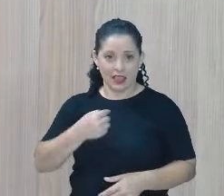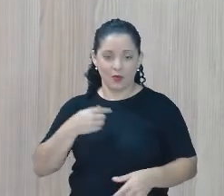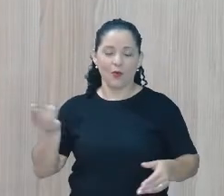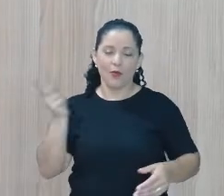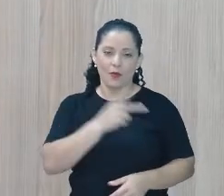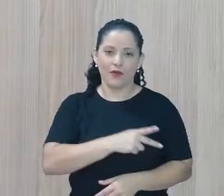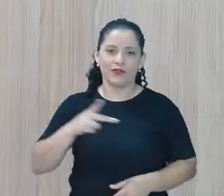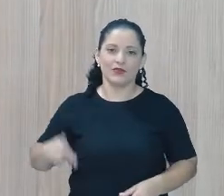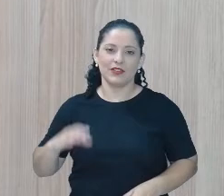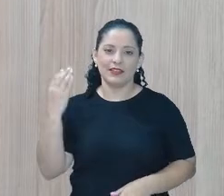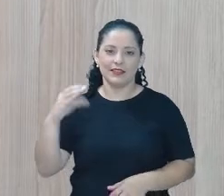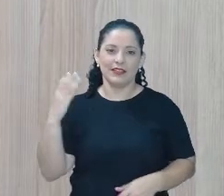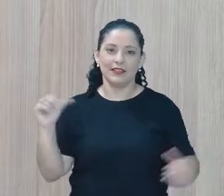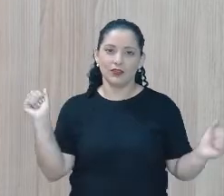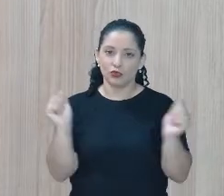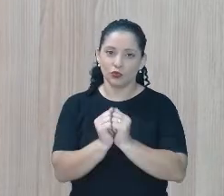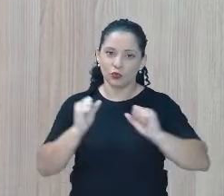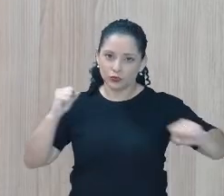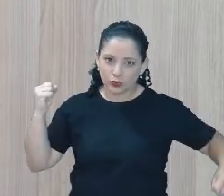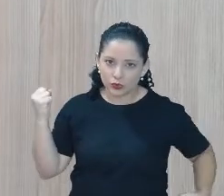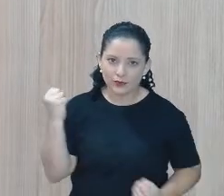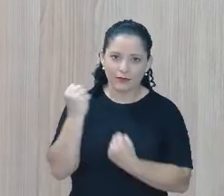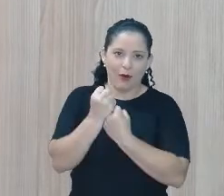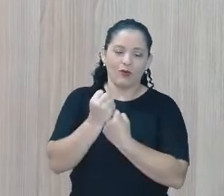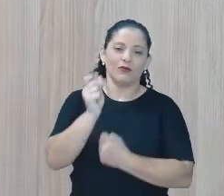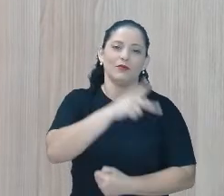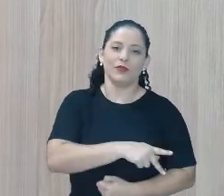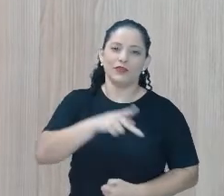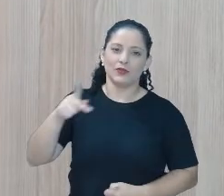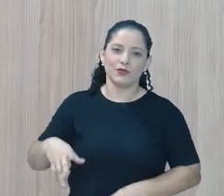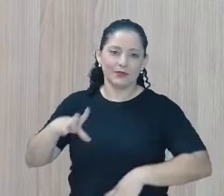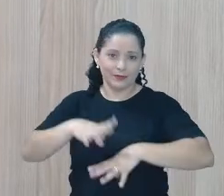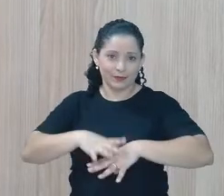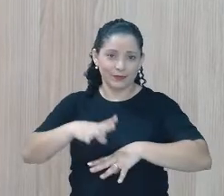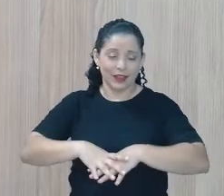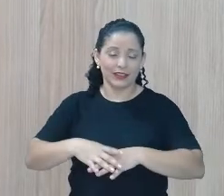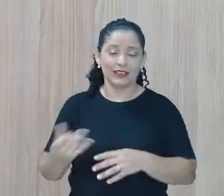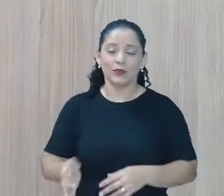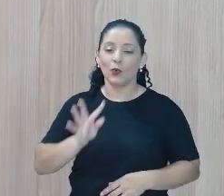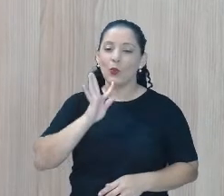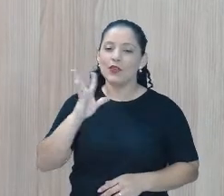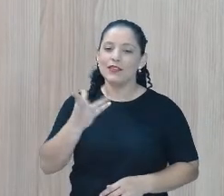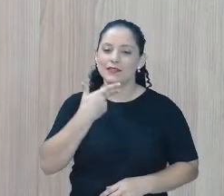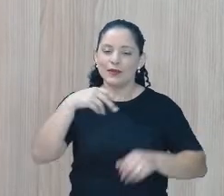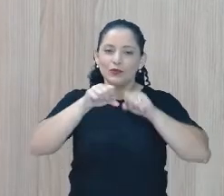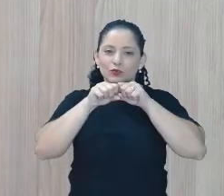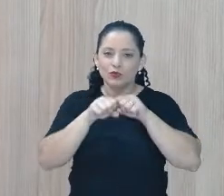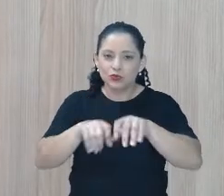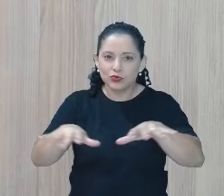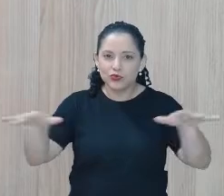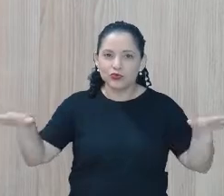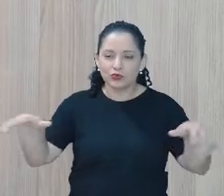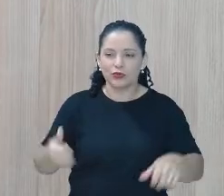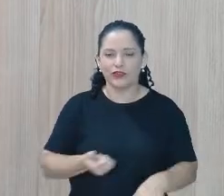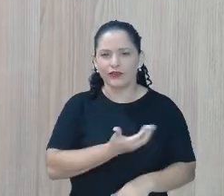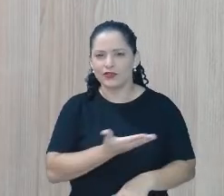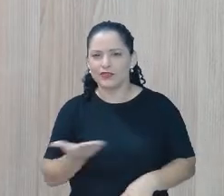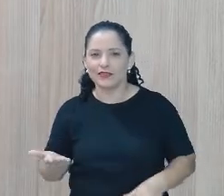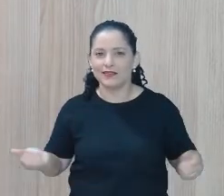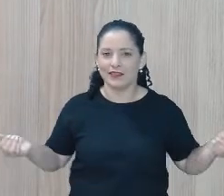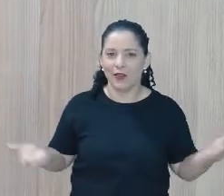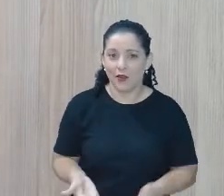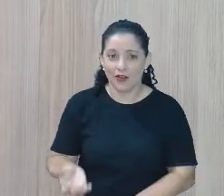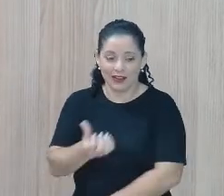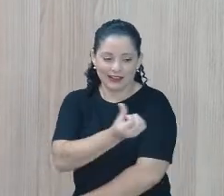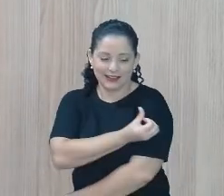acompanhando aqui o professor Pedro Vitor nessa linda viagem do conhecimento. Para vocês é novidade, não é? Estão